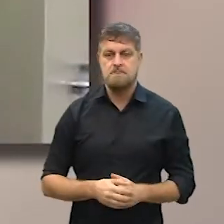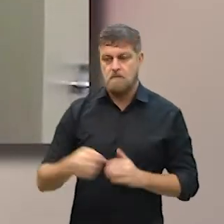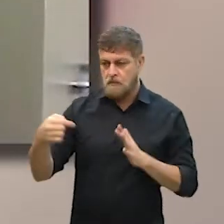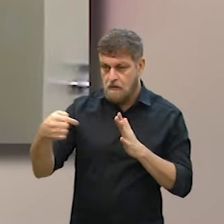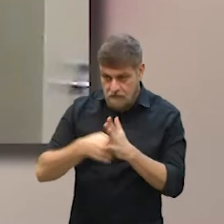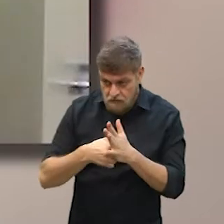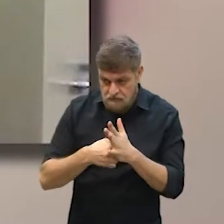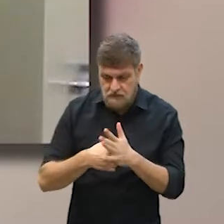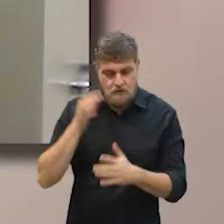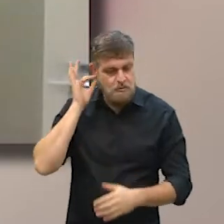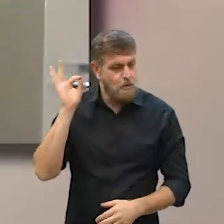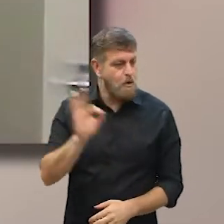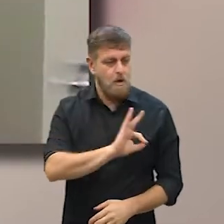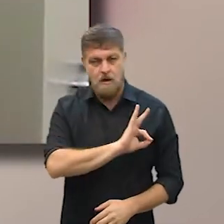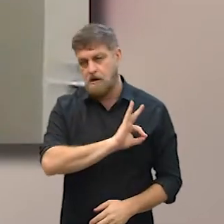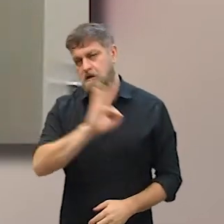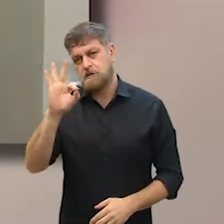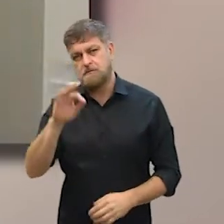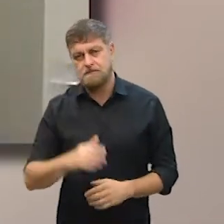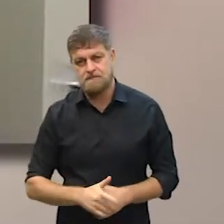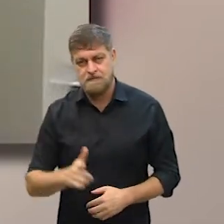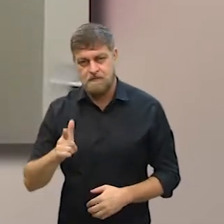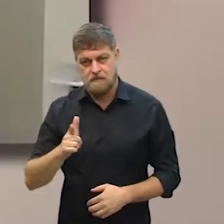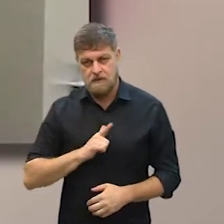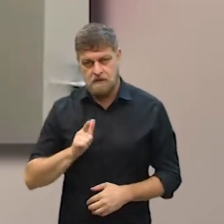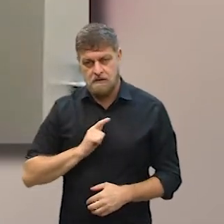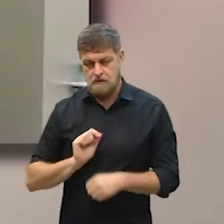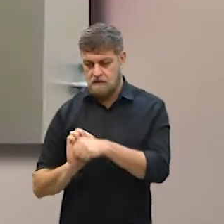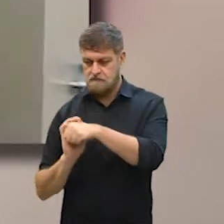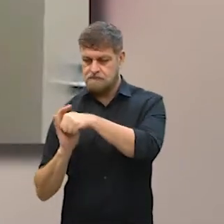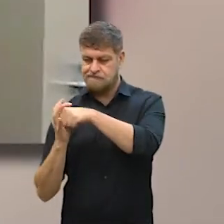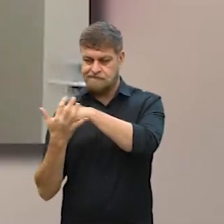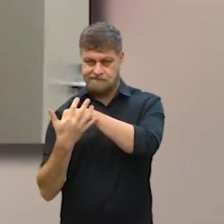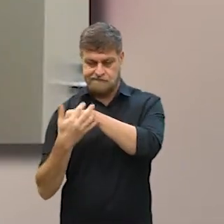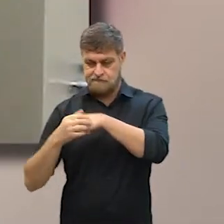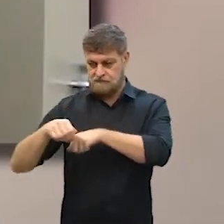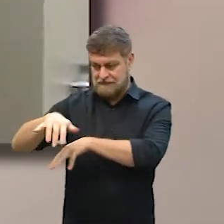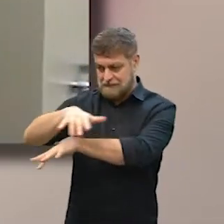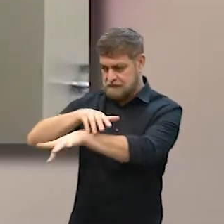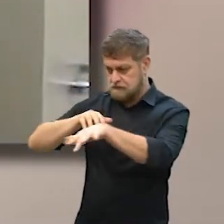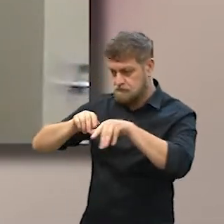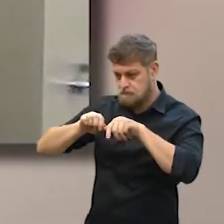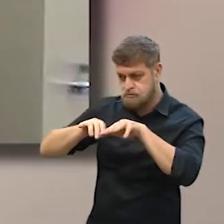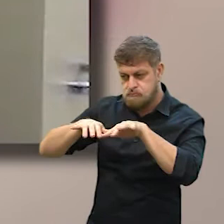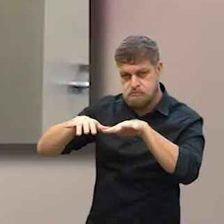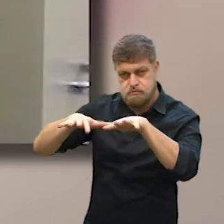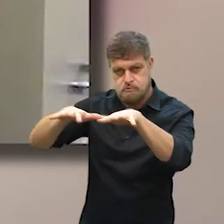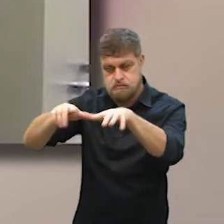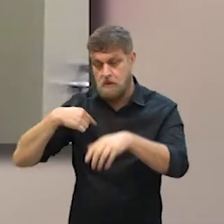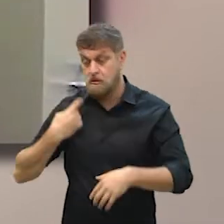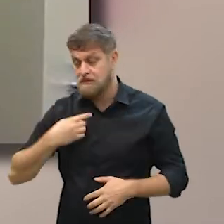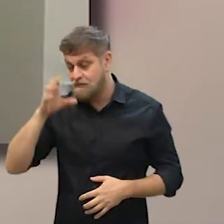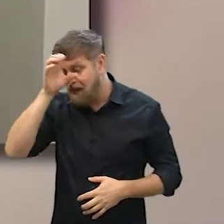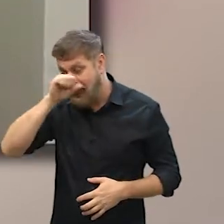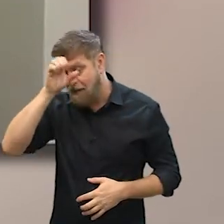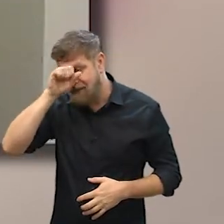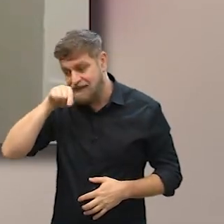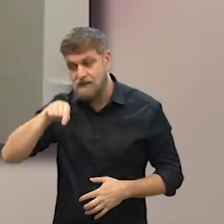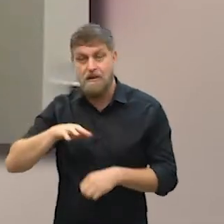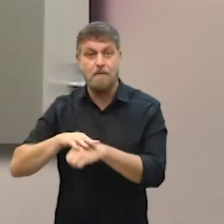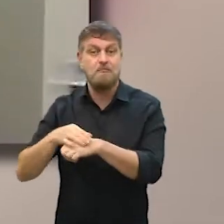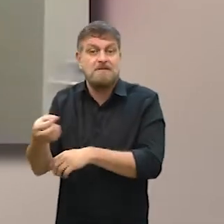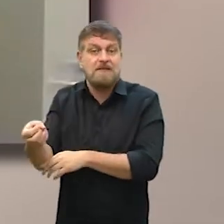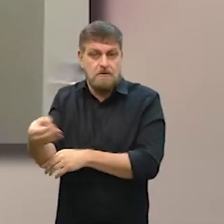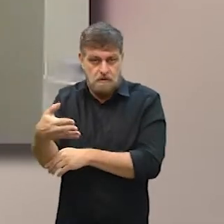uma excelente pergunta tão legal infecção com o vírus as qual dos dois era atenção almoçar